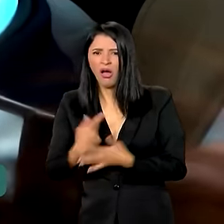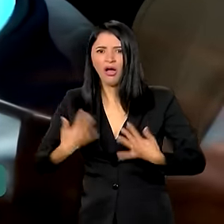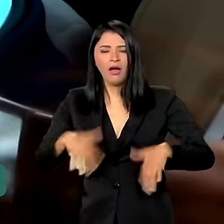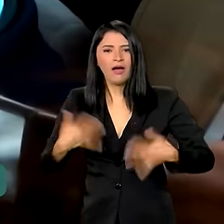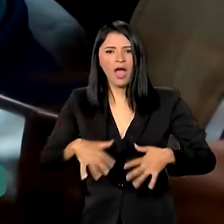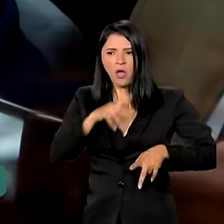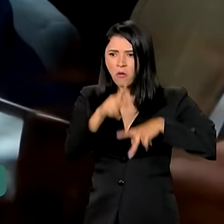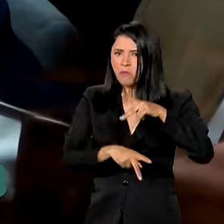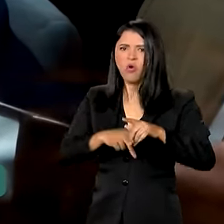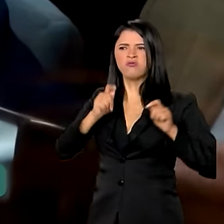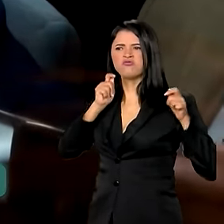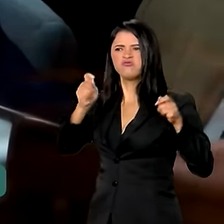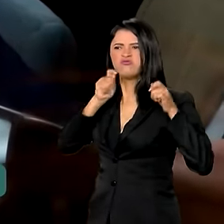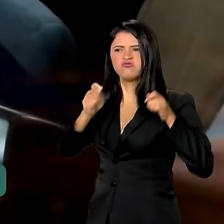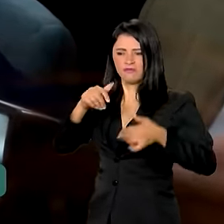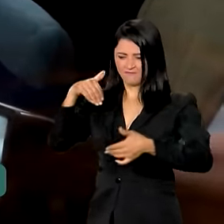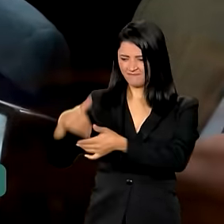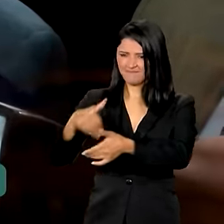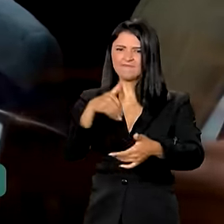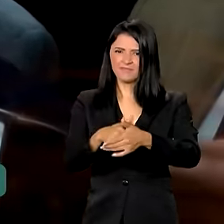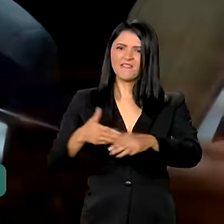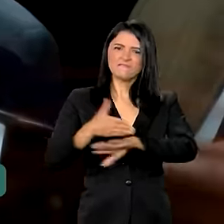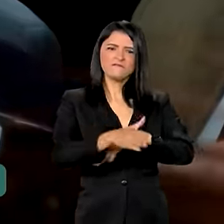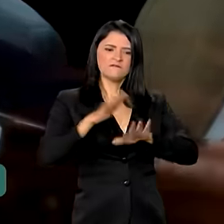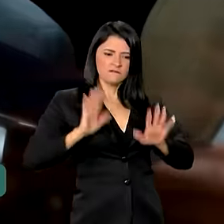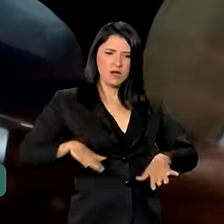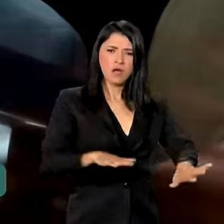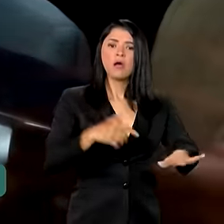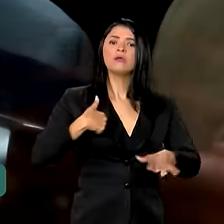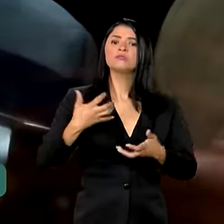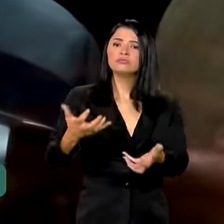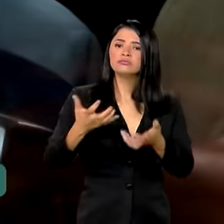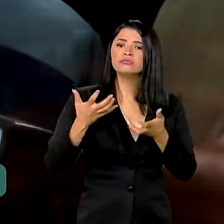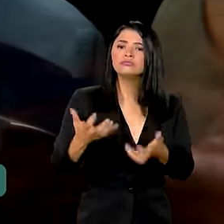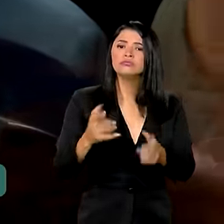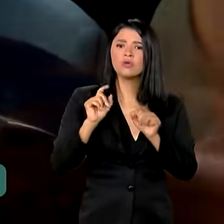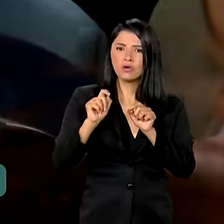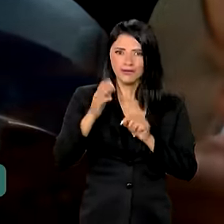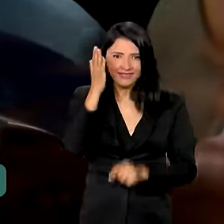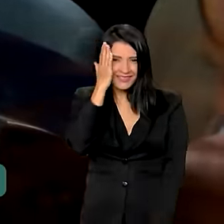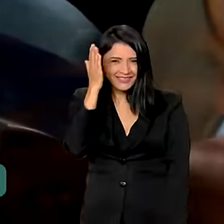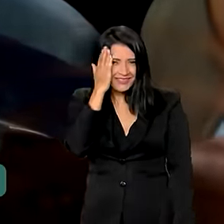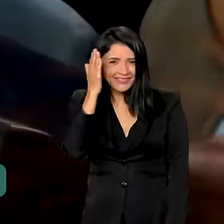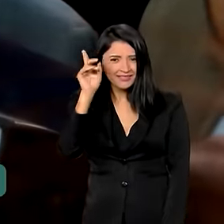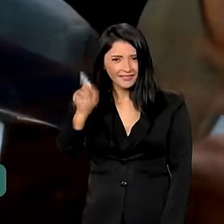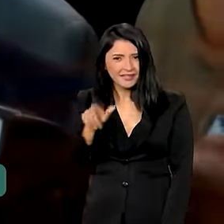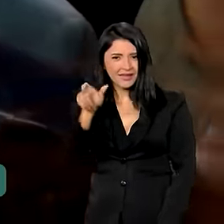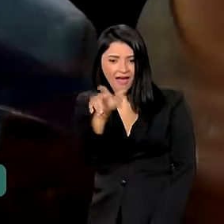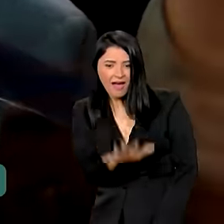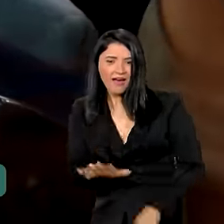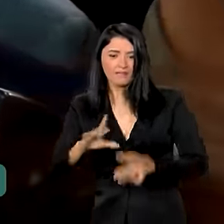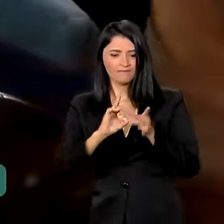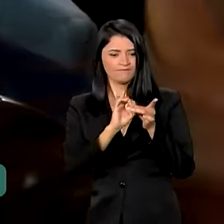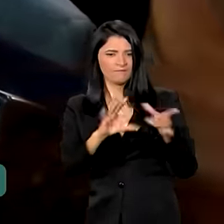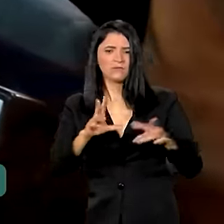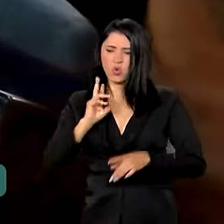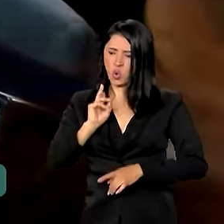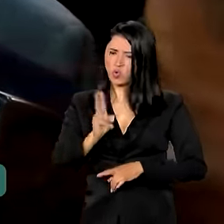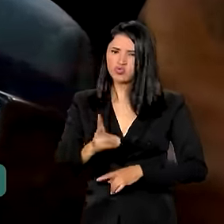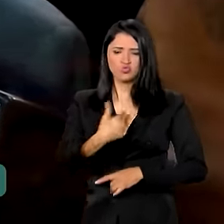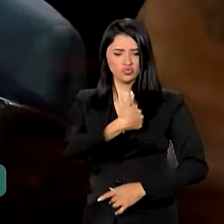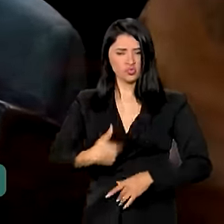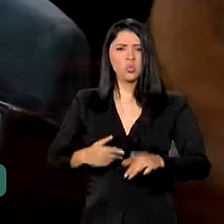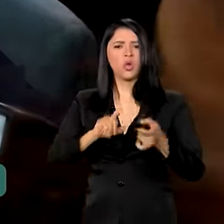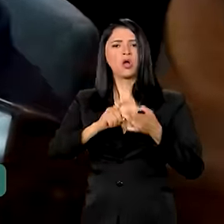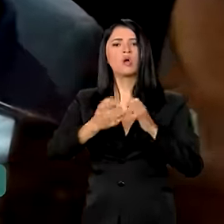que o povo se manifesta e o povo vem para a rua e diz: nós queremos, sabe, que os setores democráticos continuem